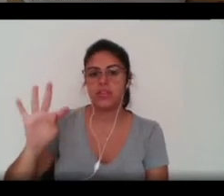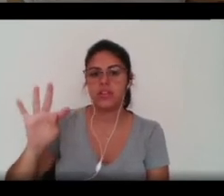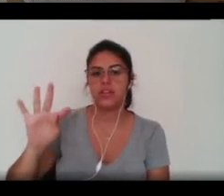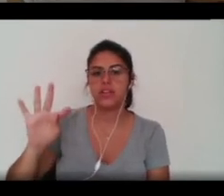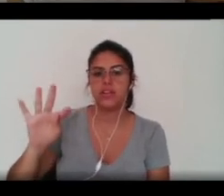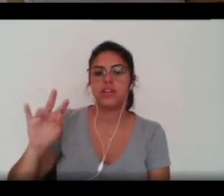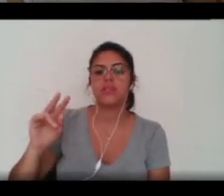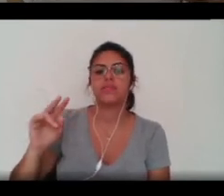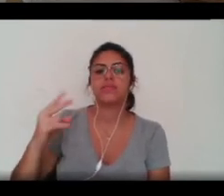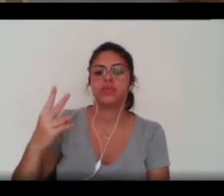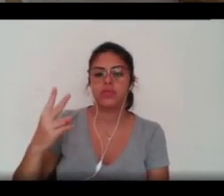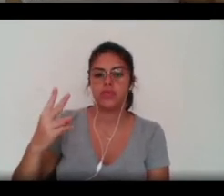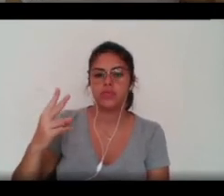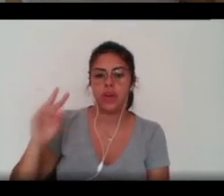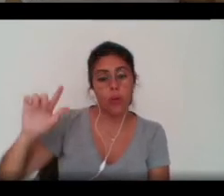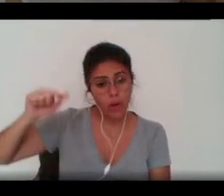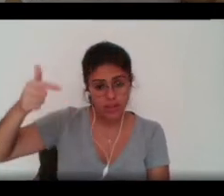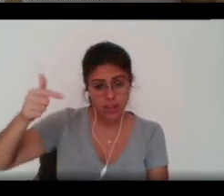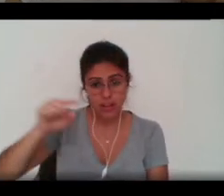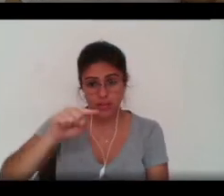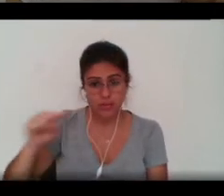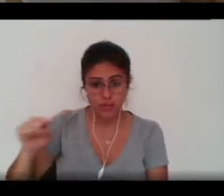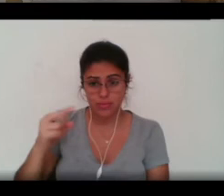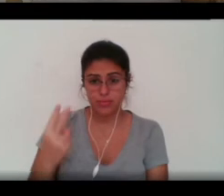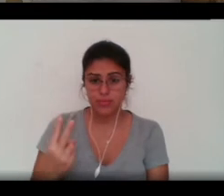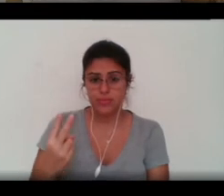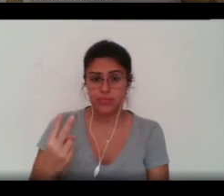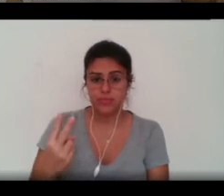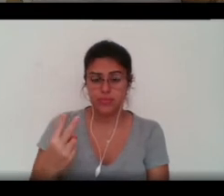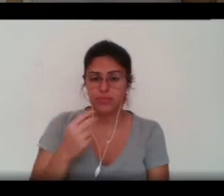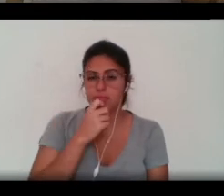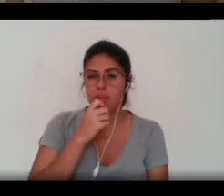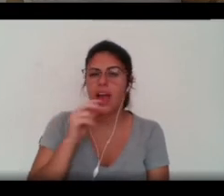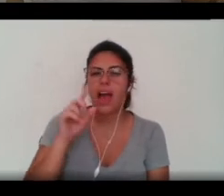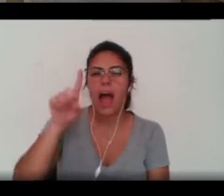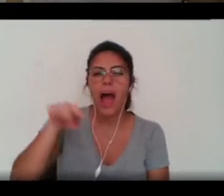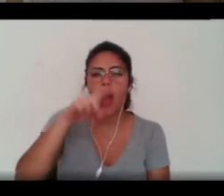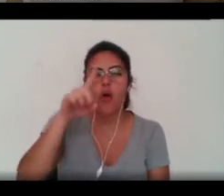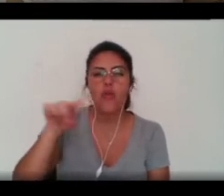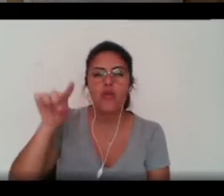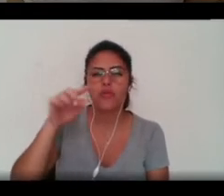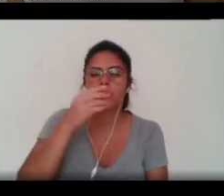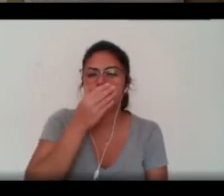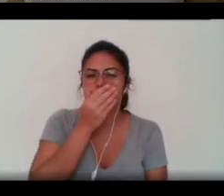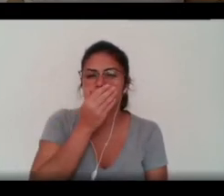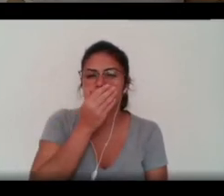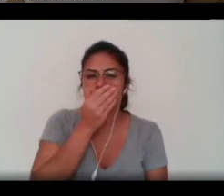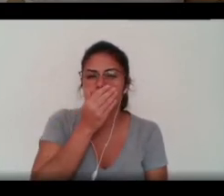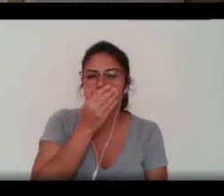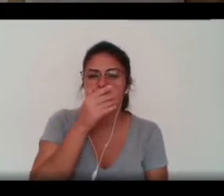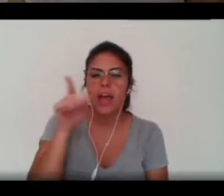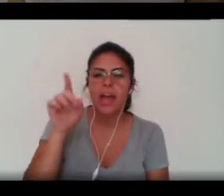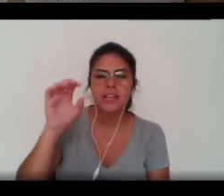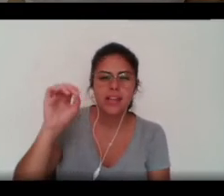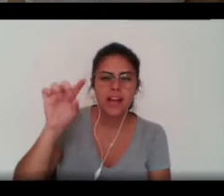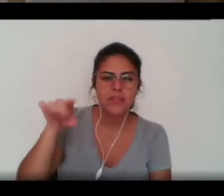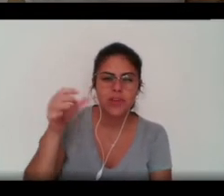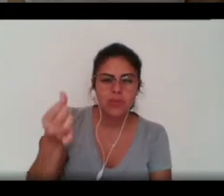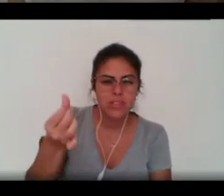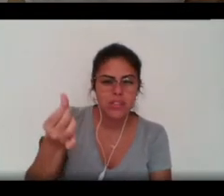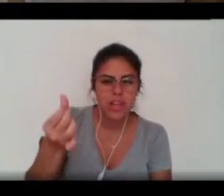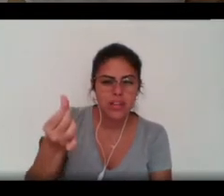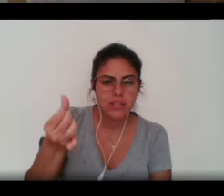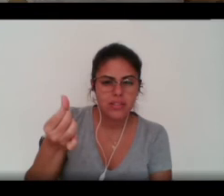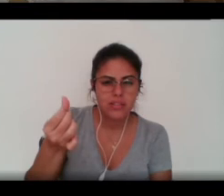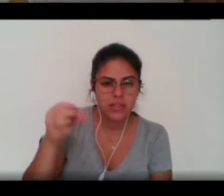esse alfa é esse número aqui, ó, 0,6 metros por segundo, menos 0,6 metros